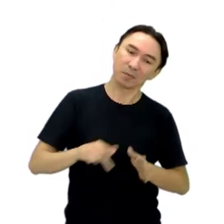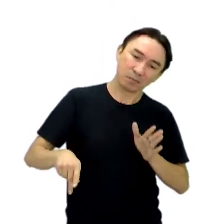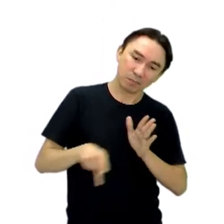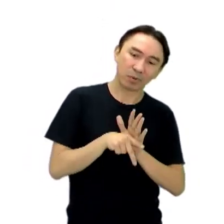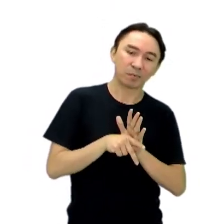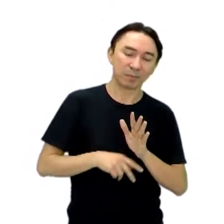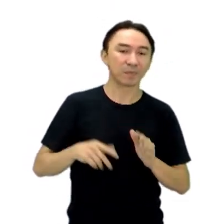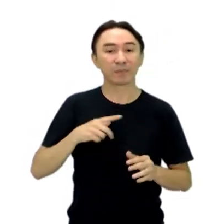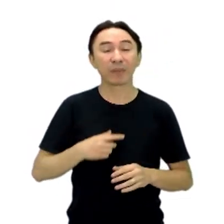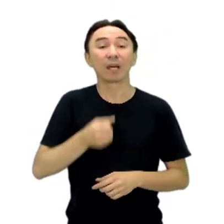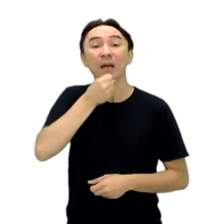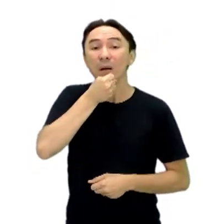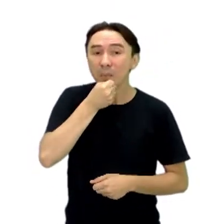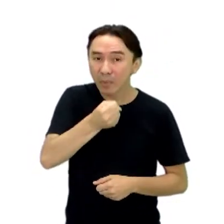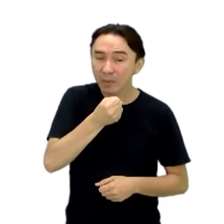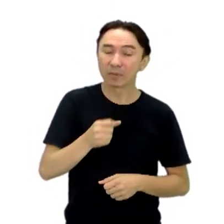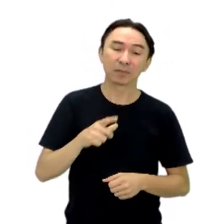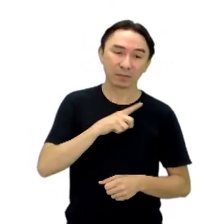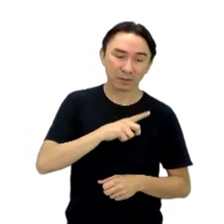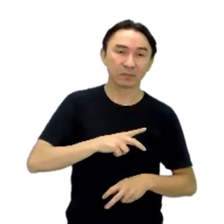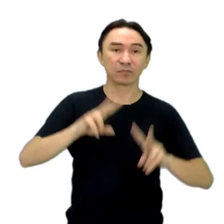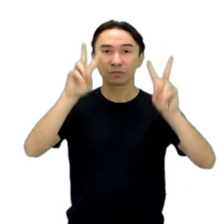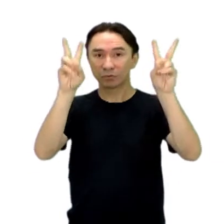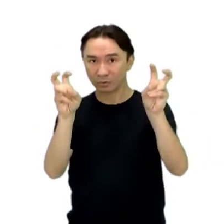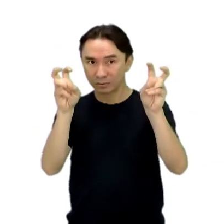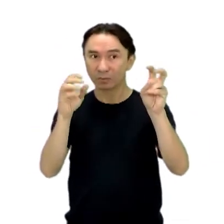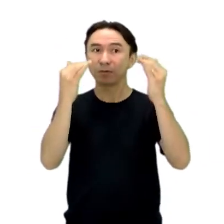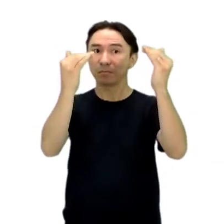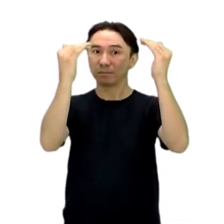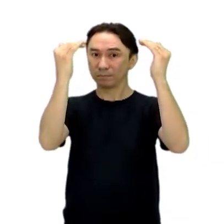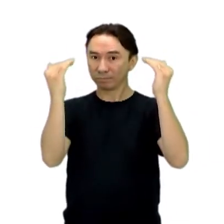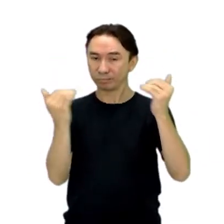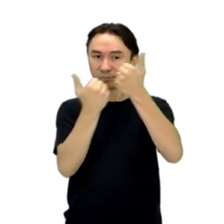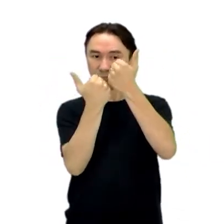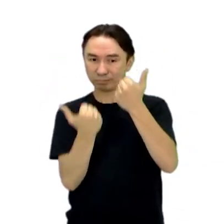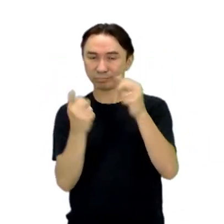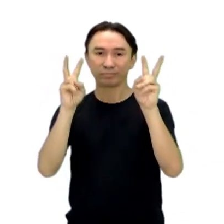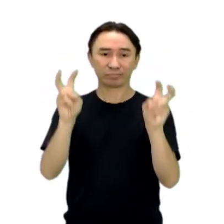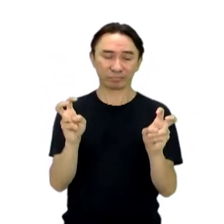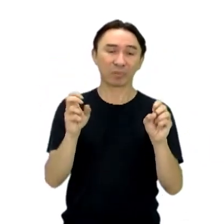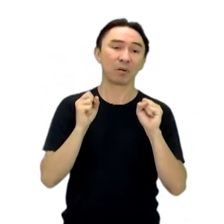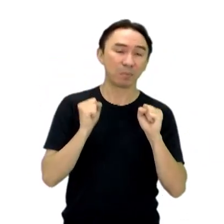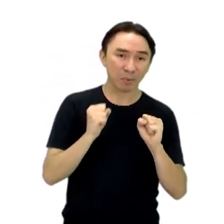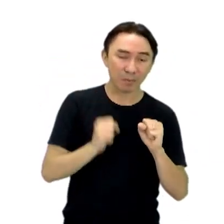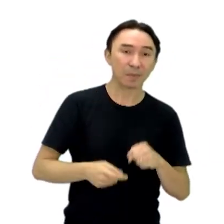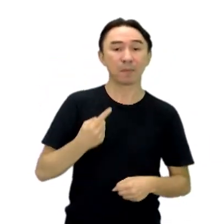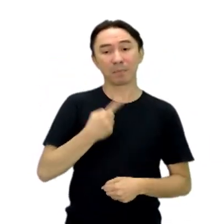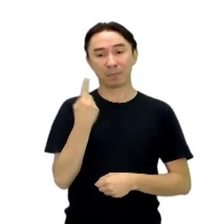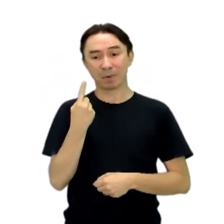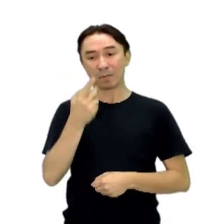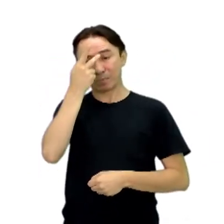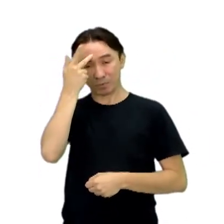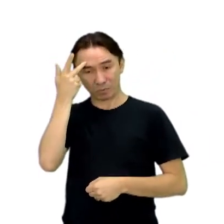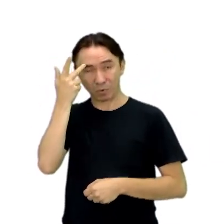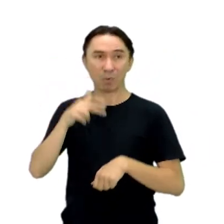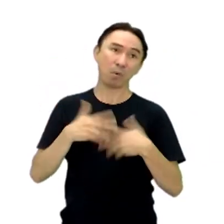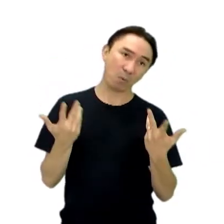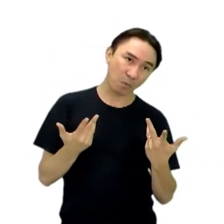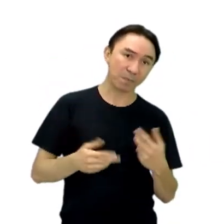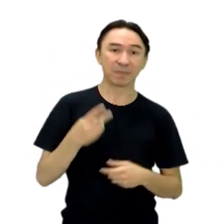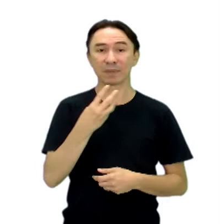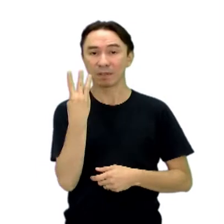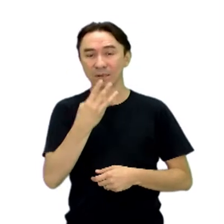tem um título e, às vezes, subtítulos. Elas podem ser escritas tanto em primeira quanto em terceira pessoa. Tratam normalmente de